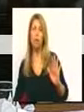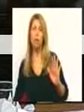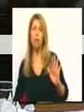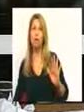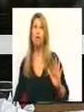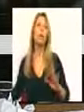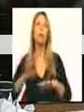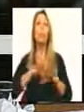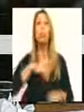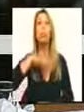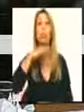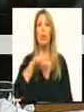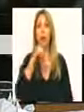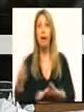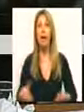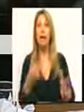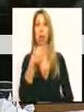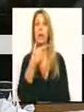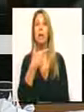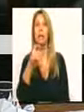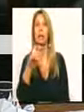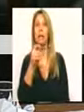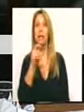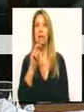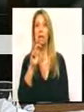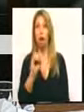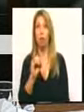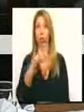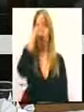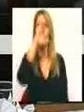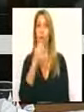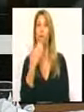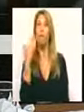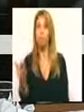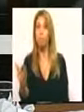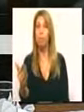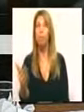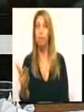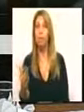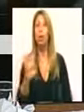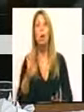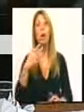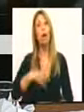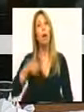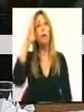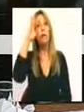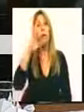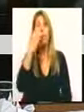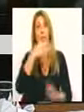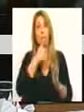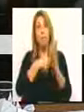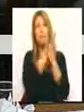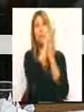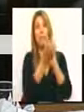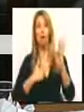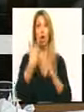pelo Governo e que, se porventura, as medidas que estão previstas neste documento, um documento que